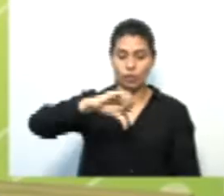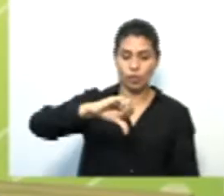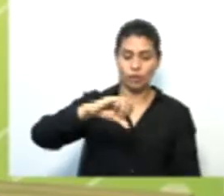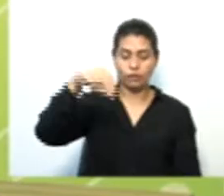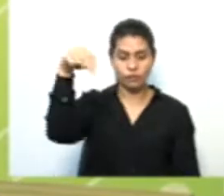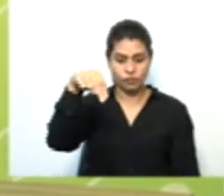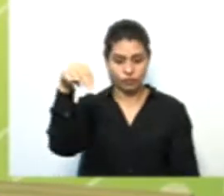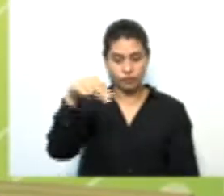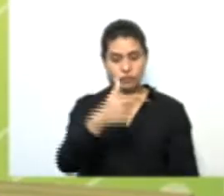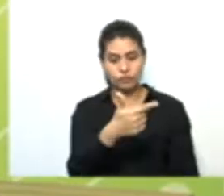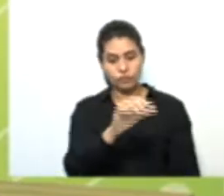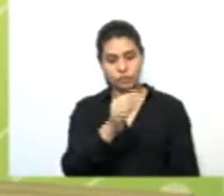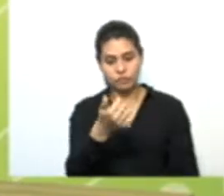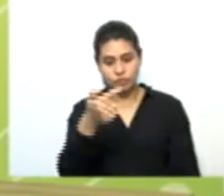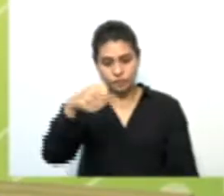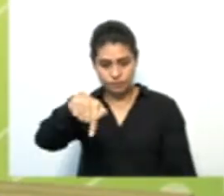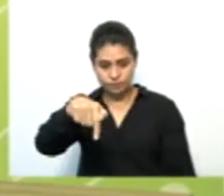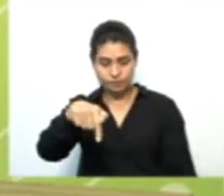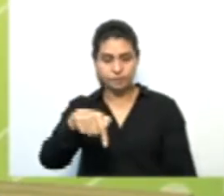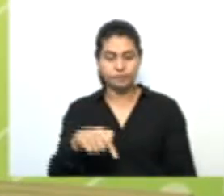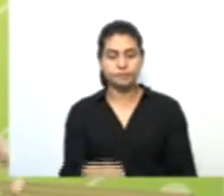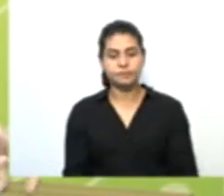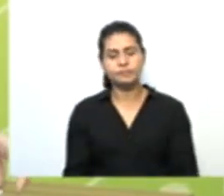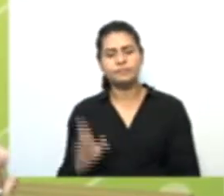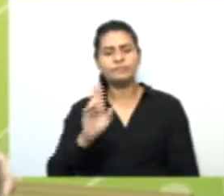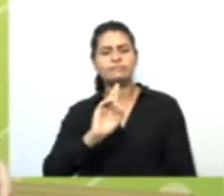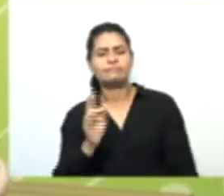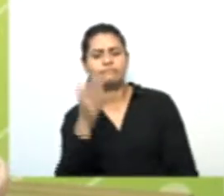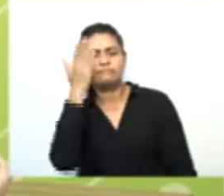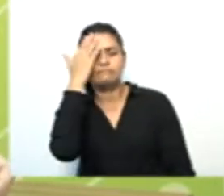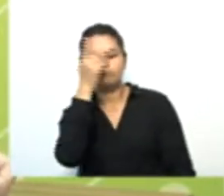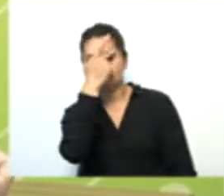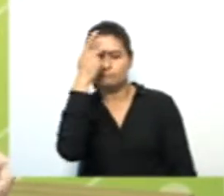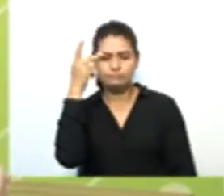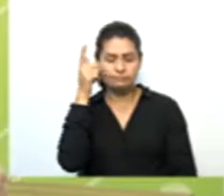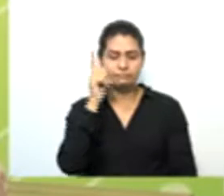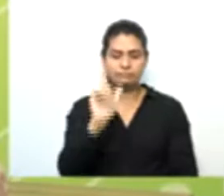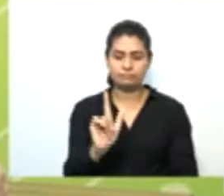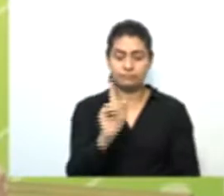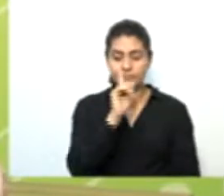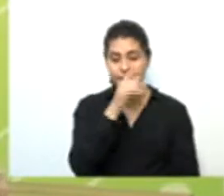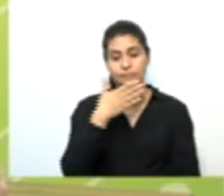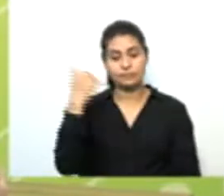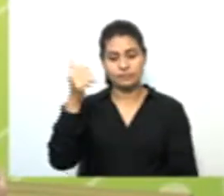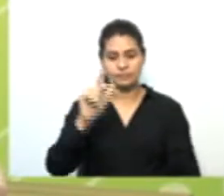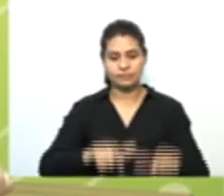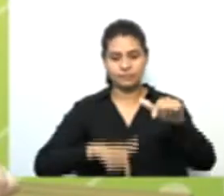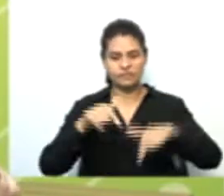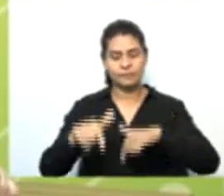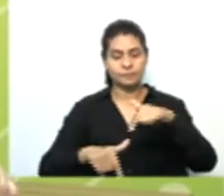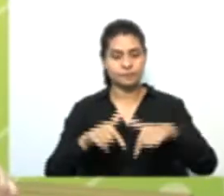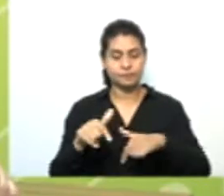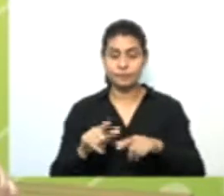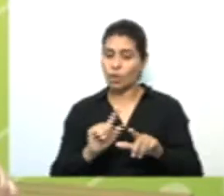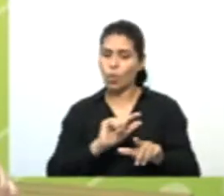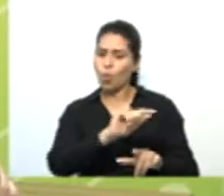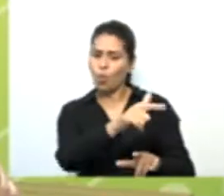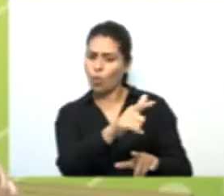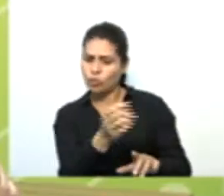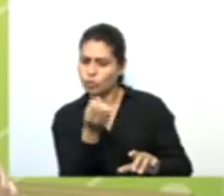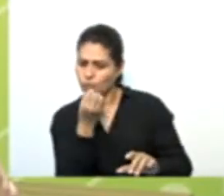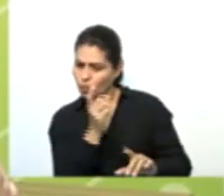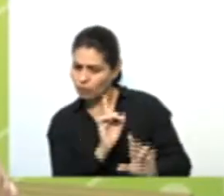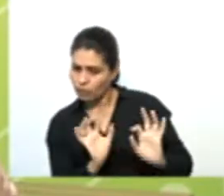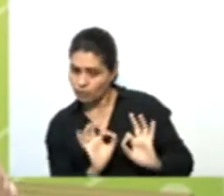novembro de 2017. Vamos então saber quem foram os melhores trabalhos, não desmerecendo os demais,